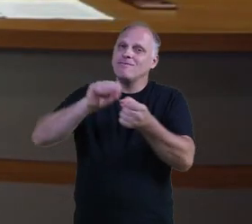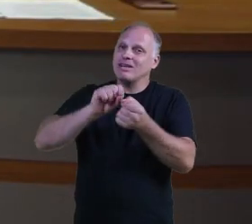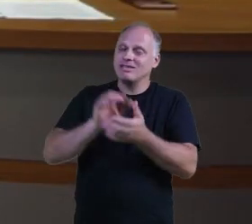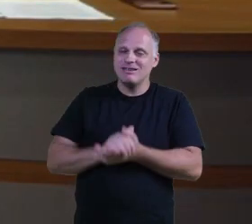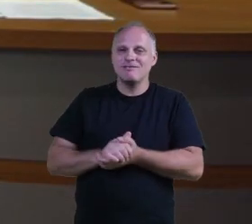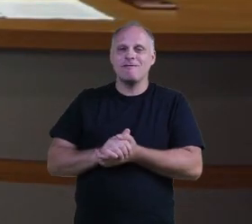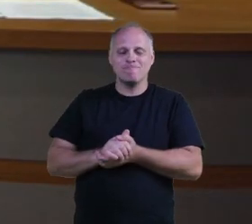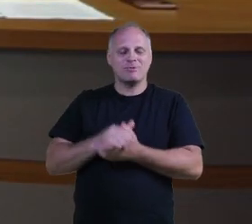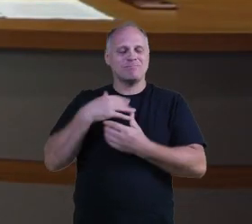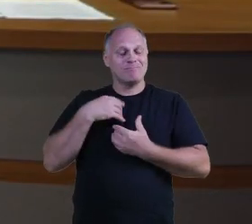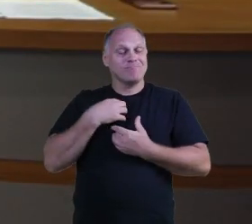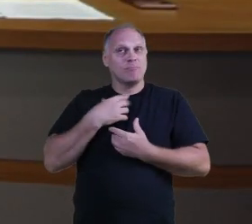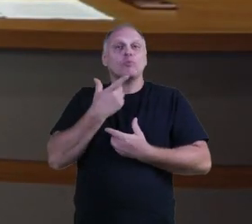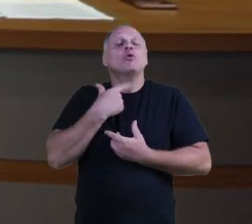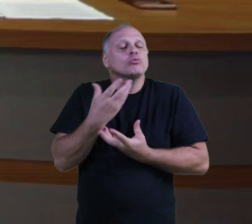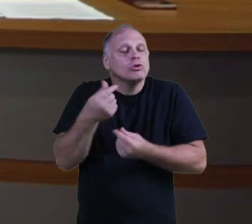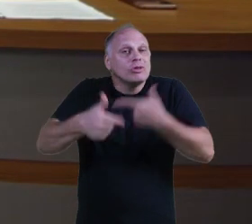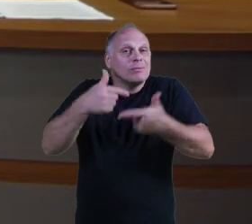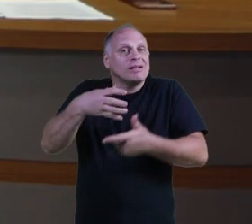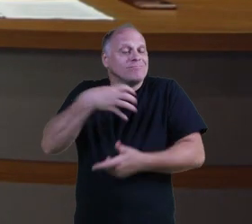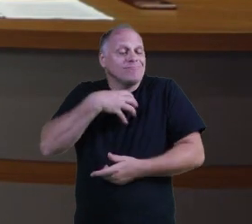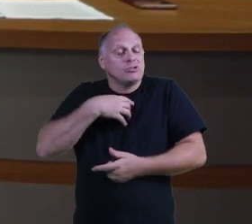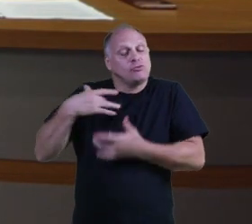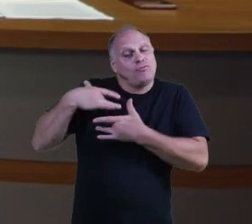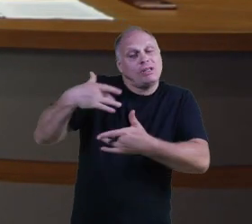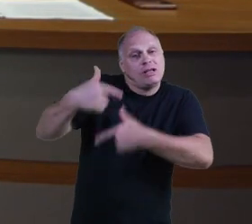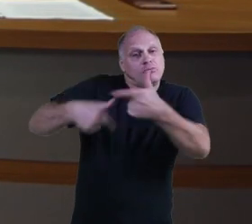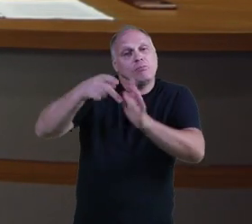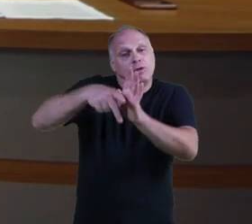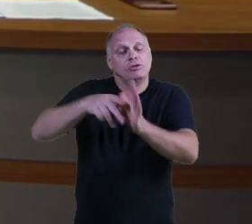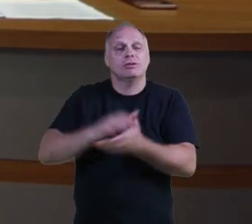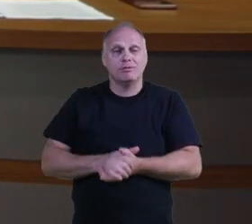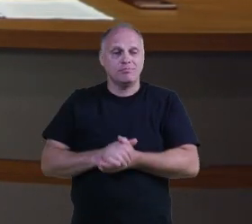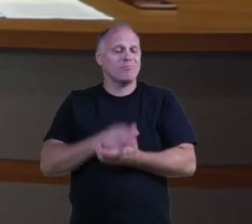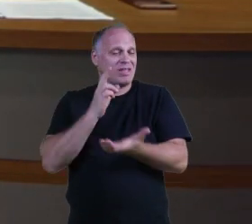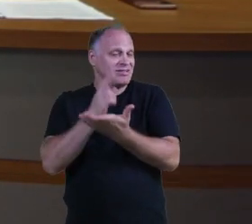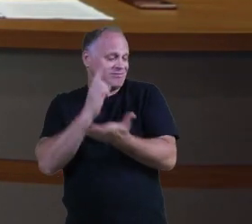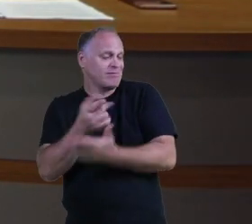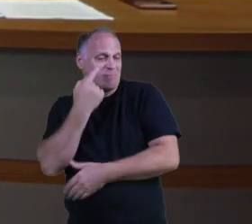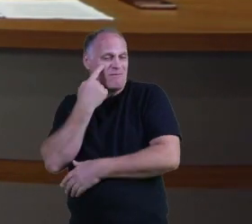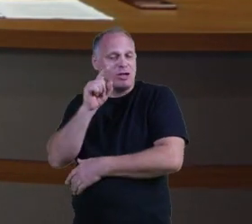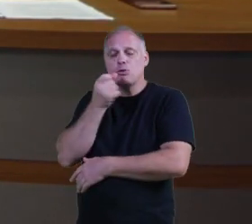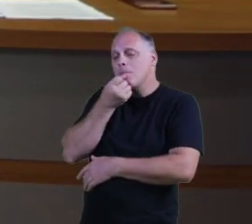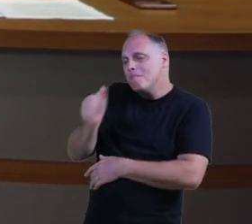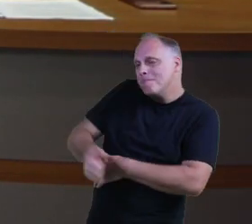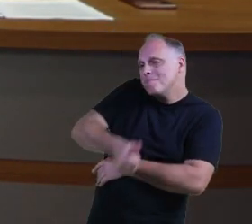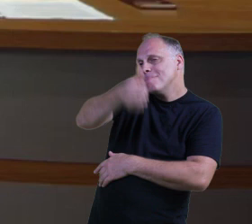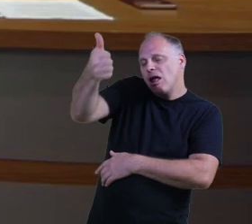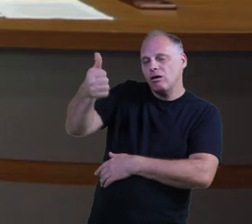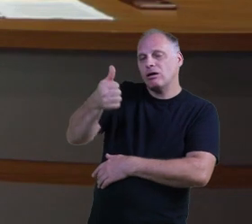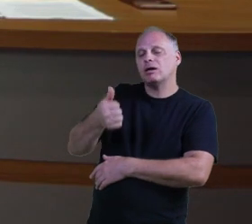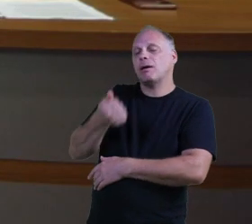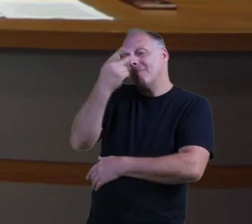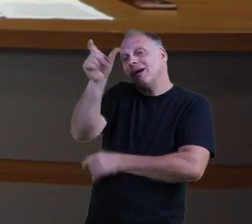fazer oficinas de música dentro do meu bar para trazer a comunidade, ir até a comunidade, né, e